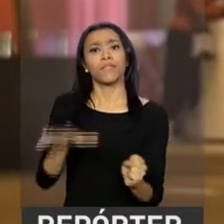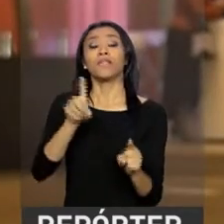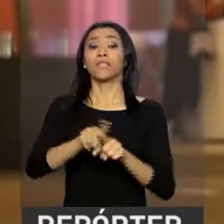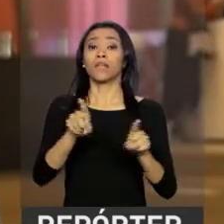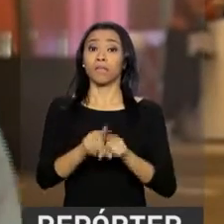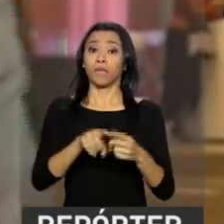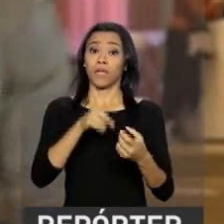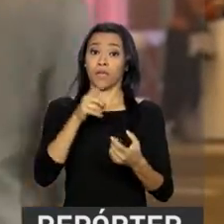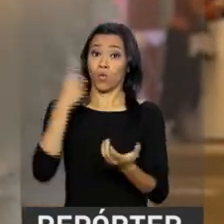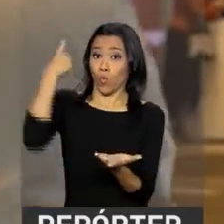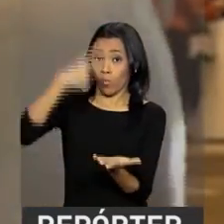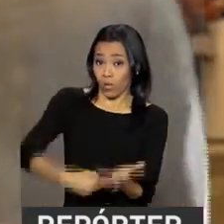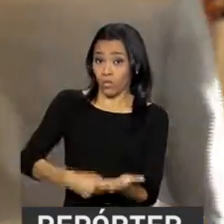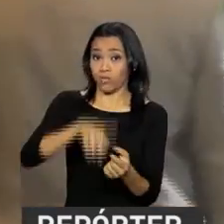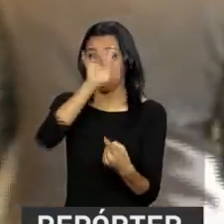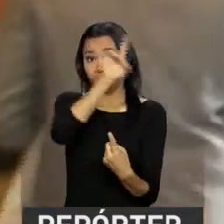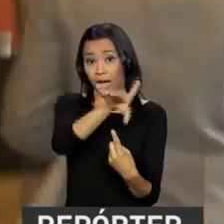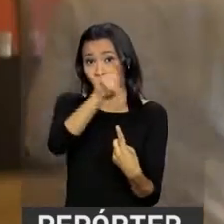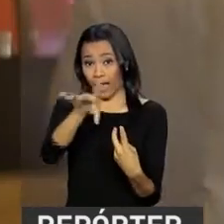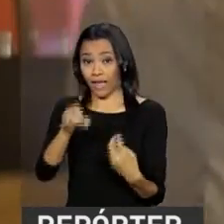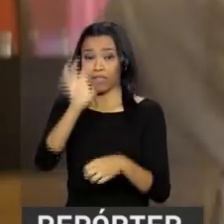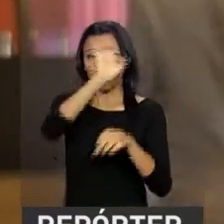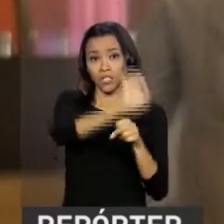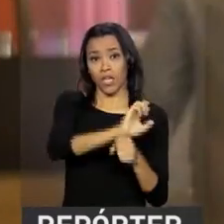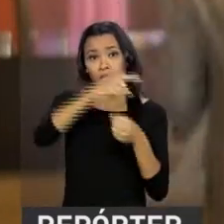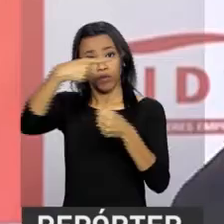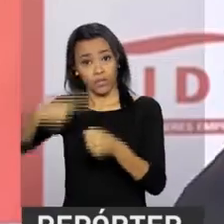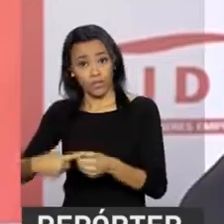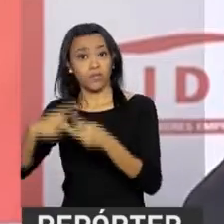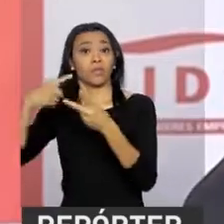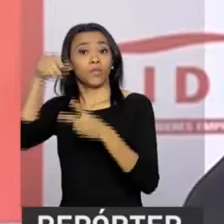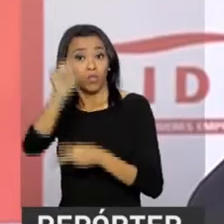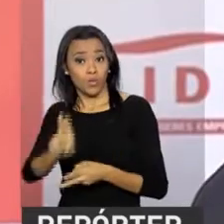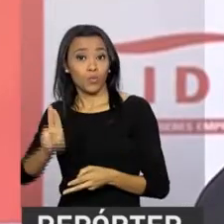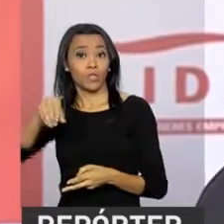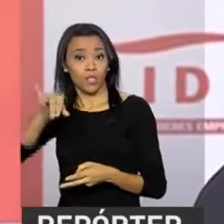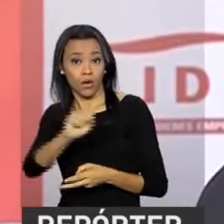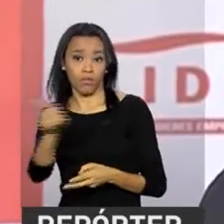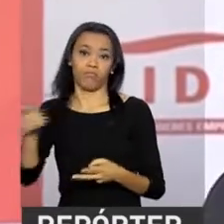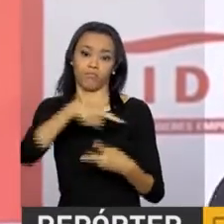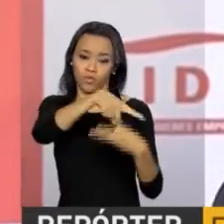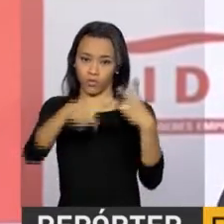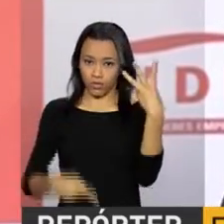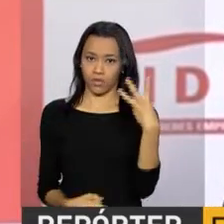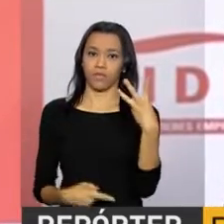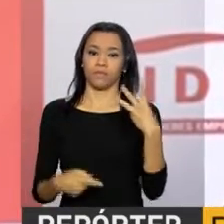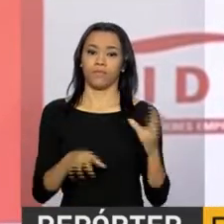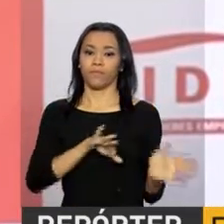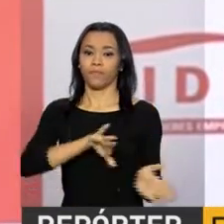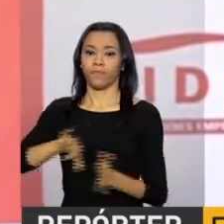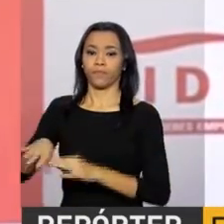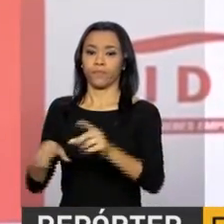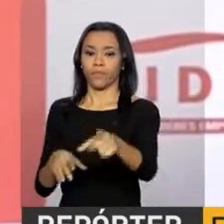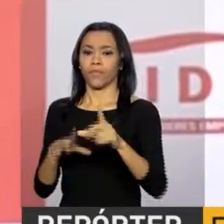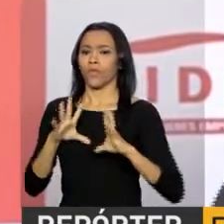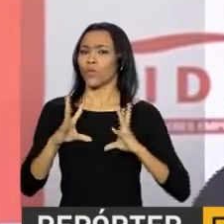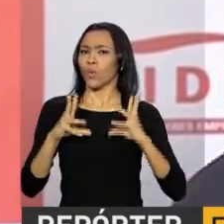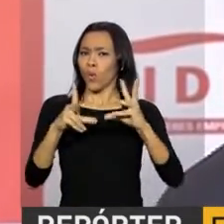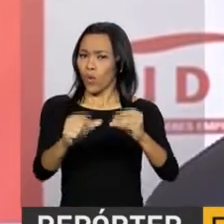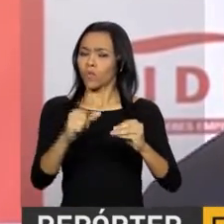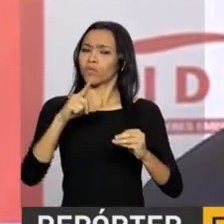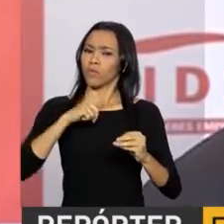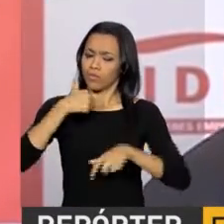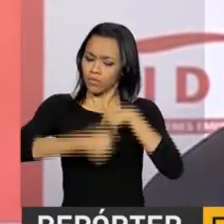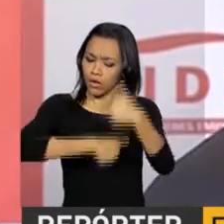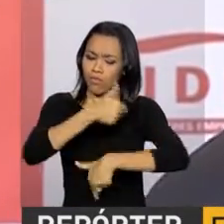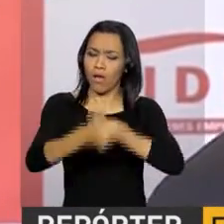União, estados e municípios, principalmente do ICMS. Todos temos que ter a fórmula para a sustentabilidade